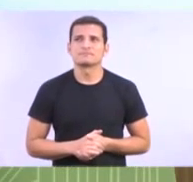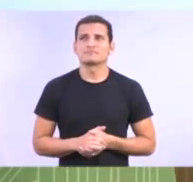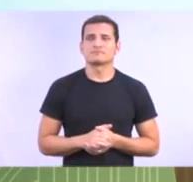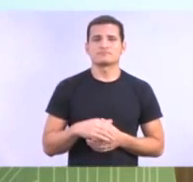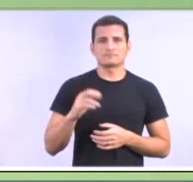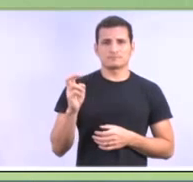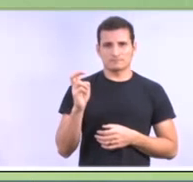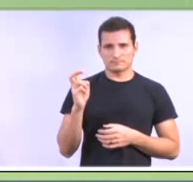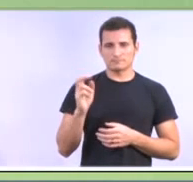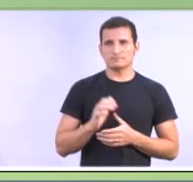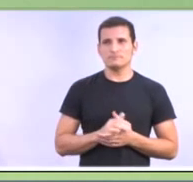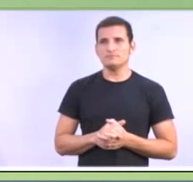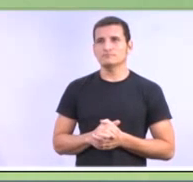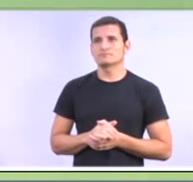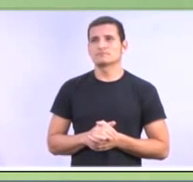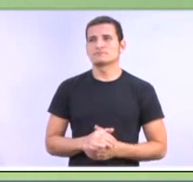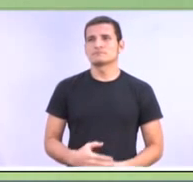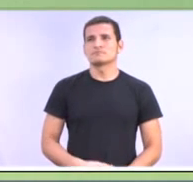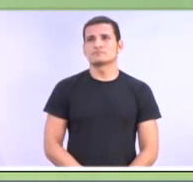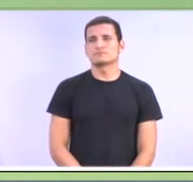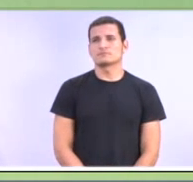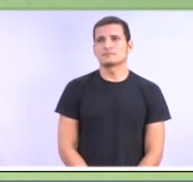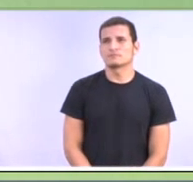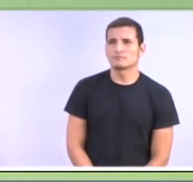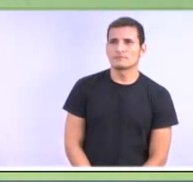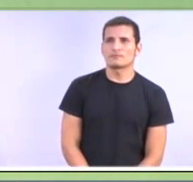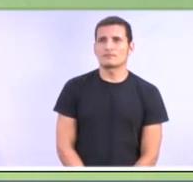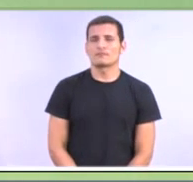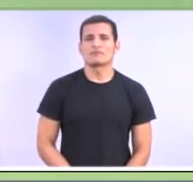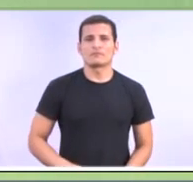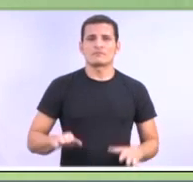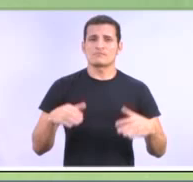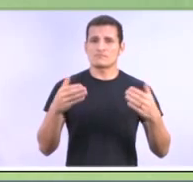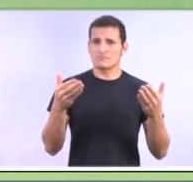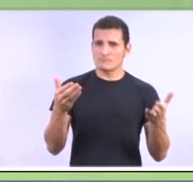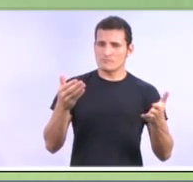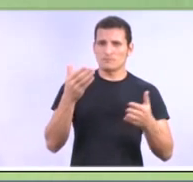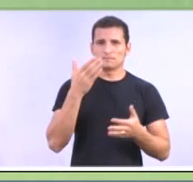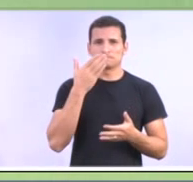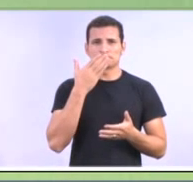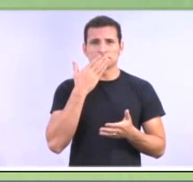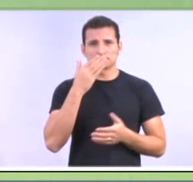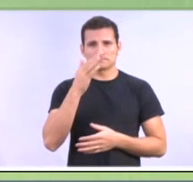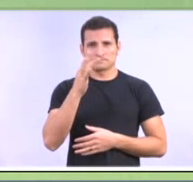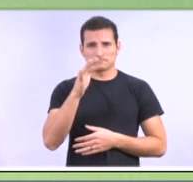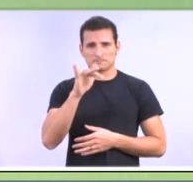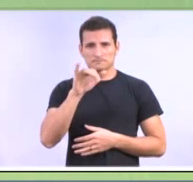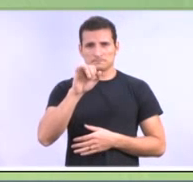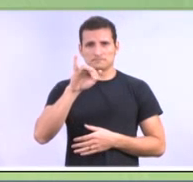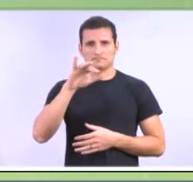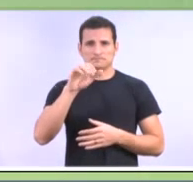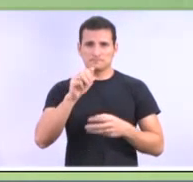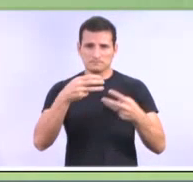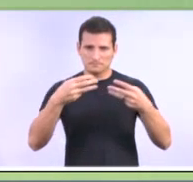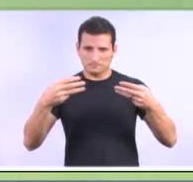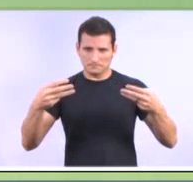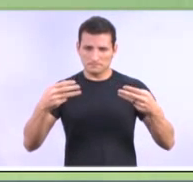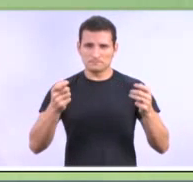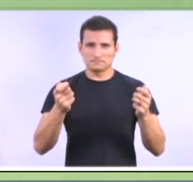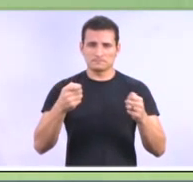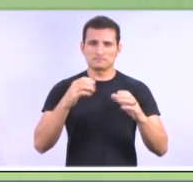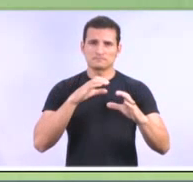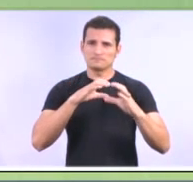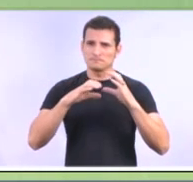Questão 5. Qual é a topologia física que permite comunicações simultâneas,